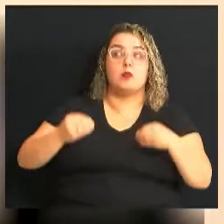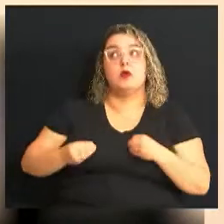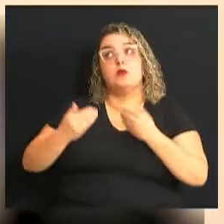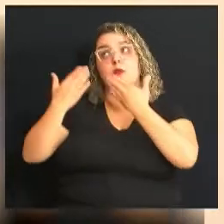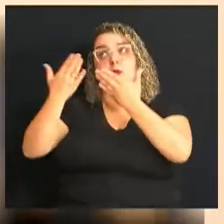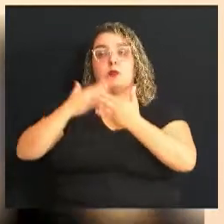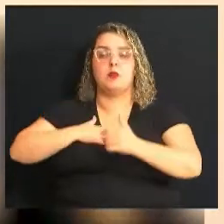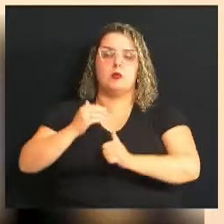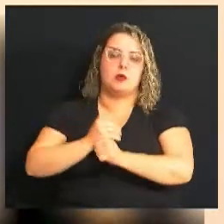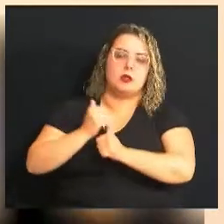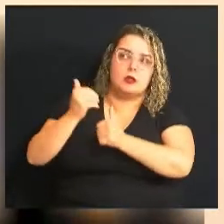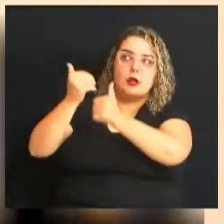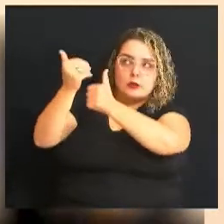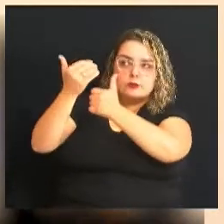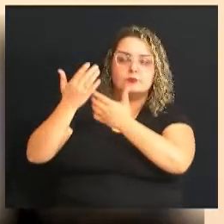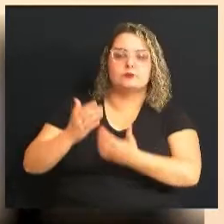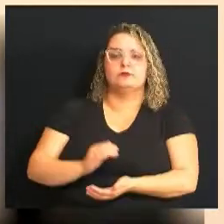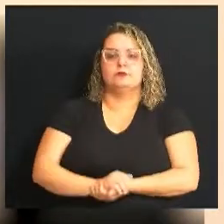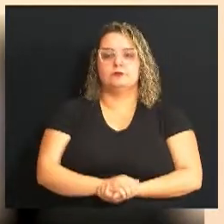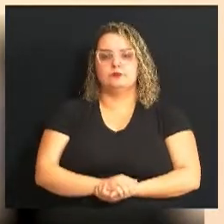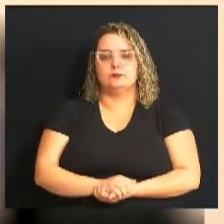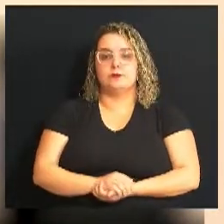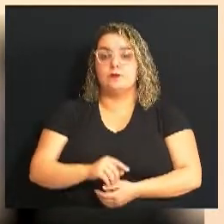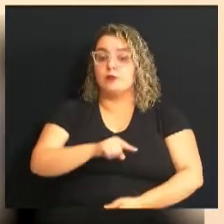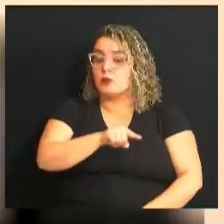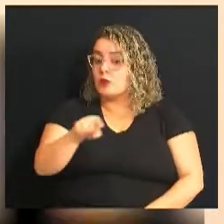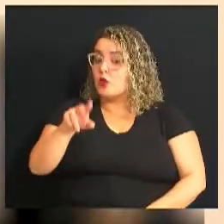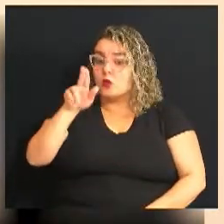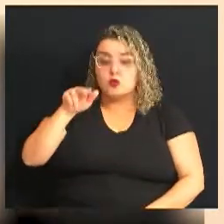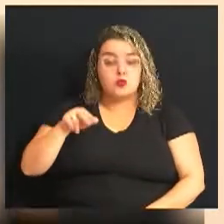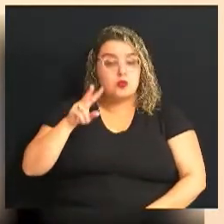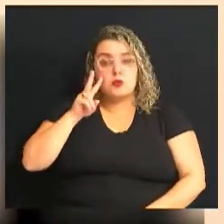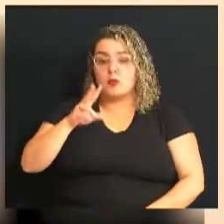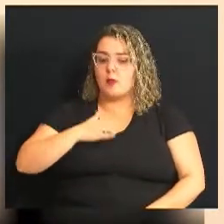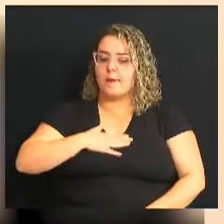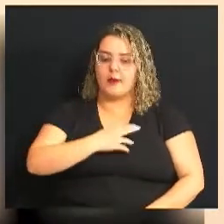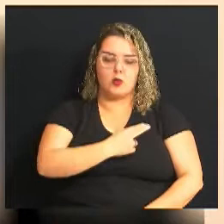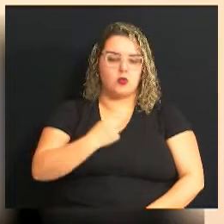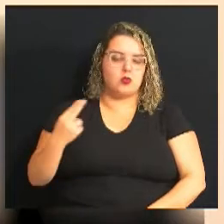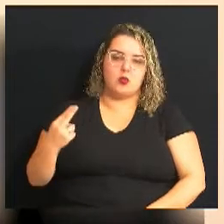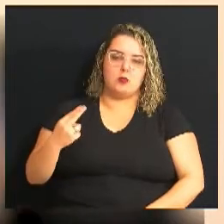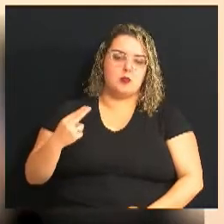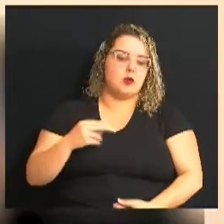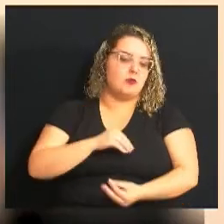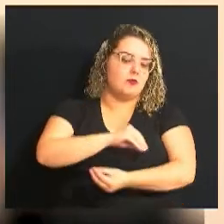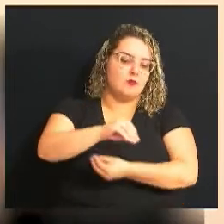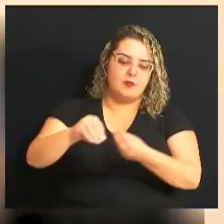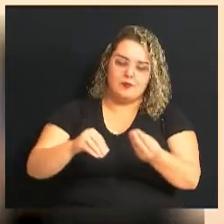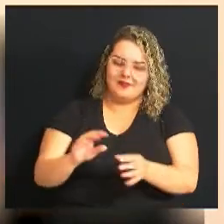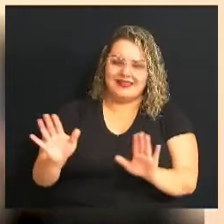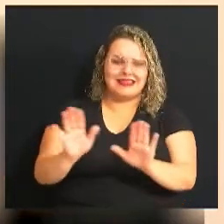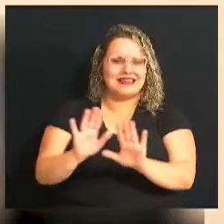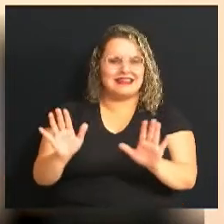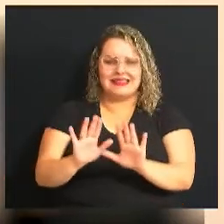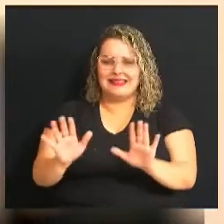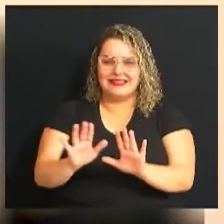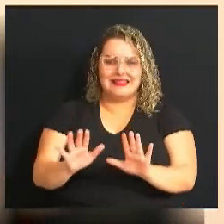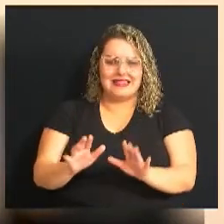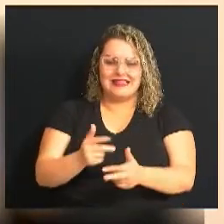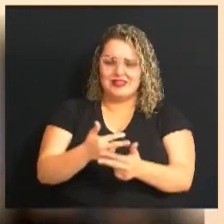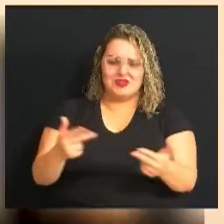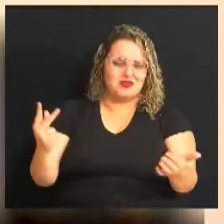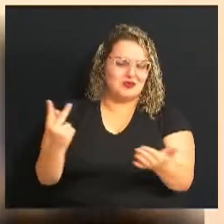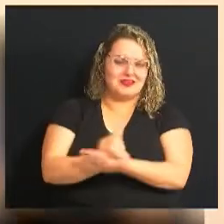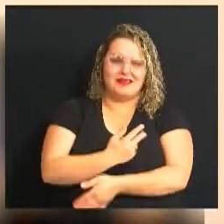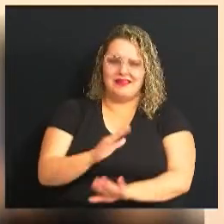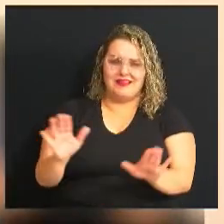mandato. Vocês nunca verão o meu nome em nenhuma situação ilícita,